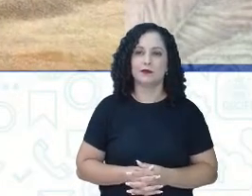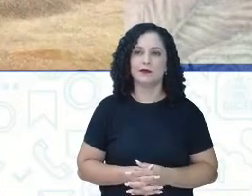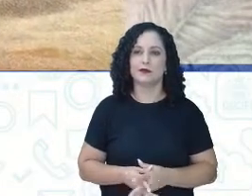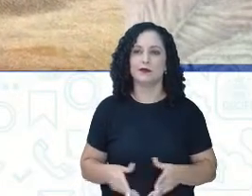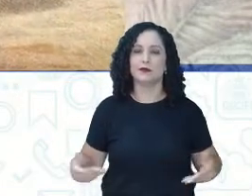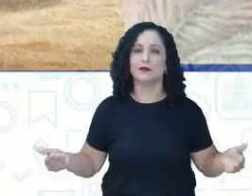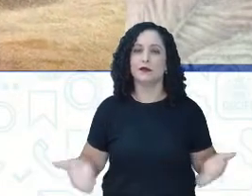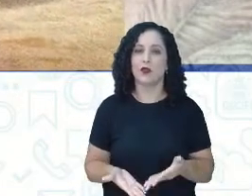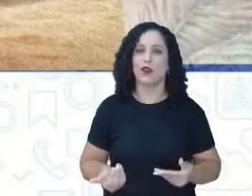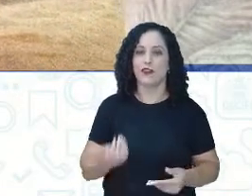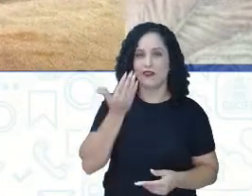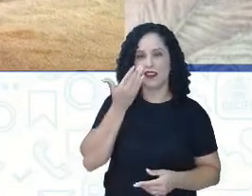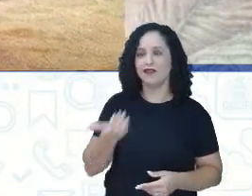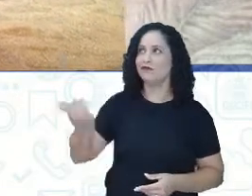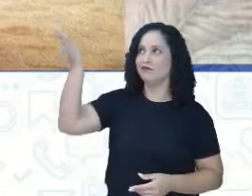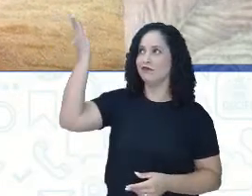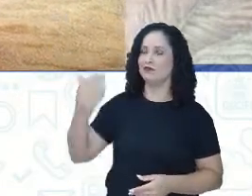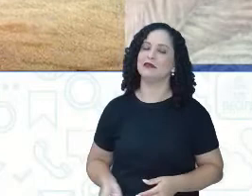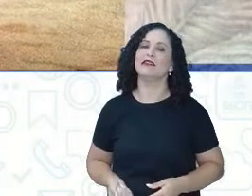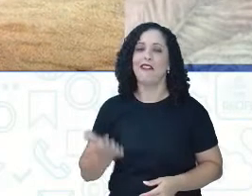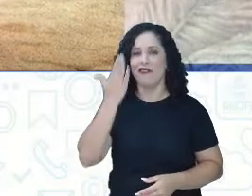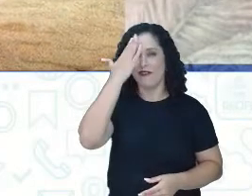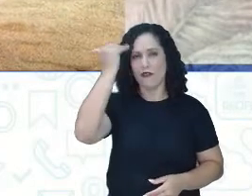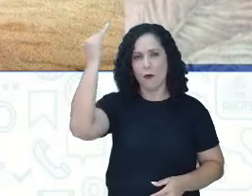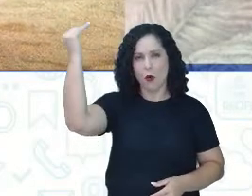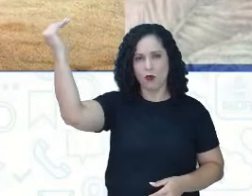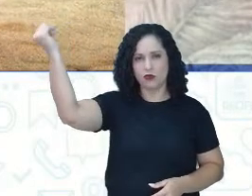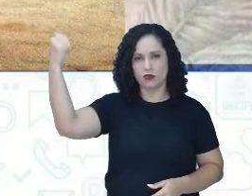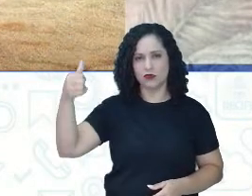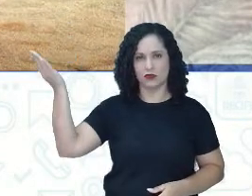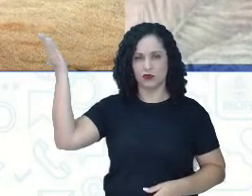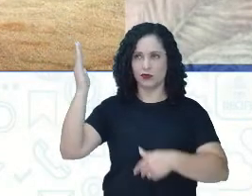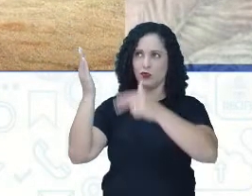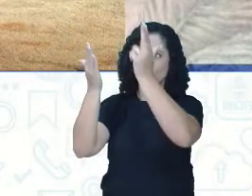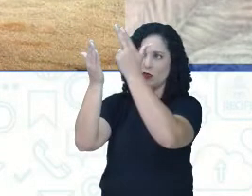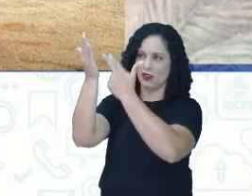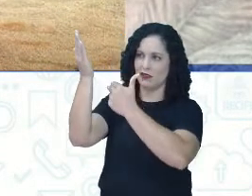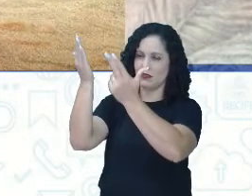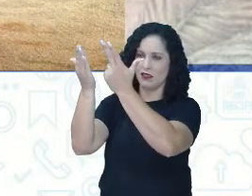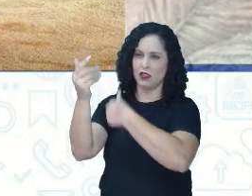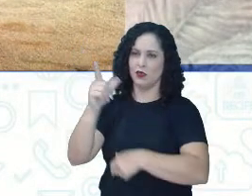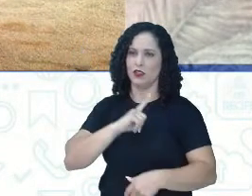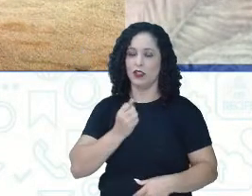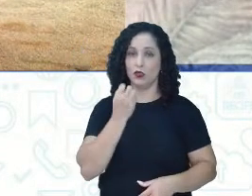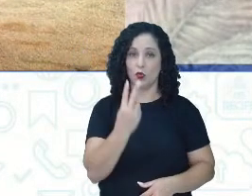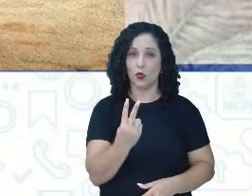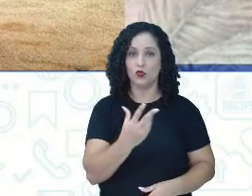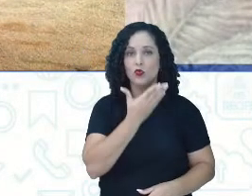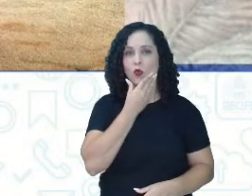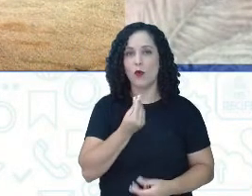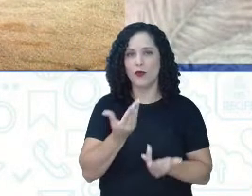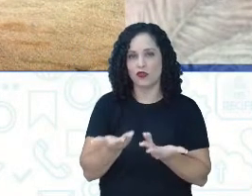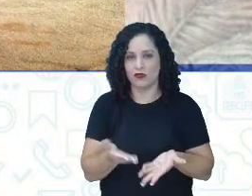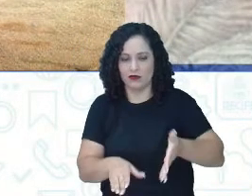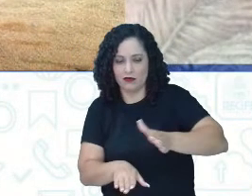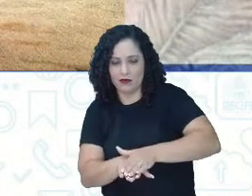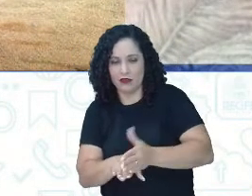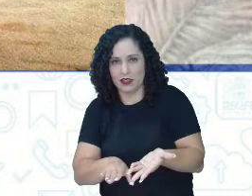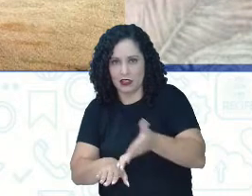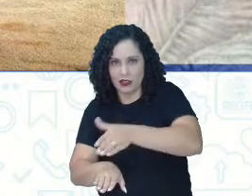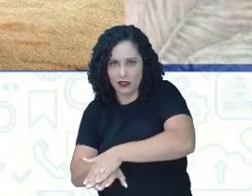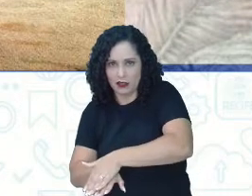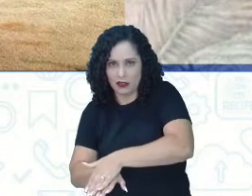para fechar, a gente tem uma imagem muito famosa também do Debré, onde nós temos dois sujeitos deitados ali ao fundo, né? Chamei a